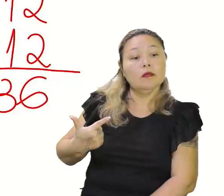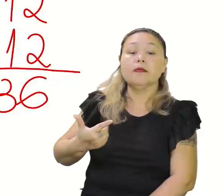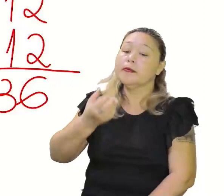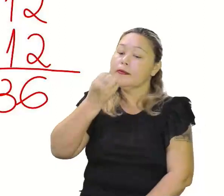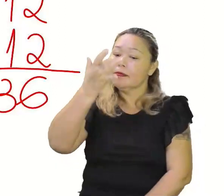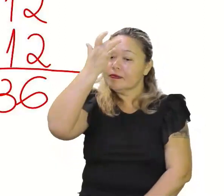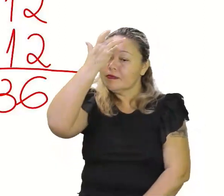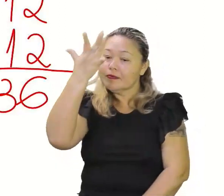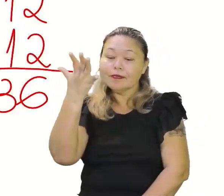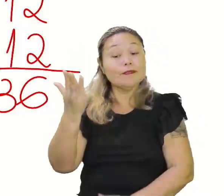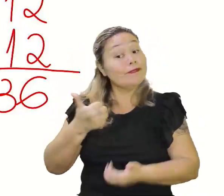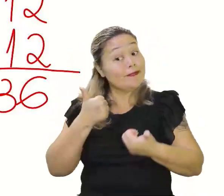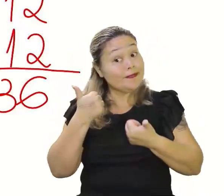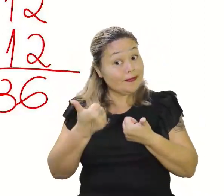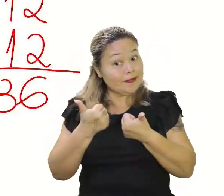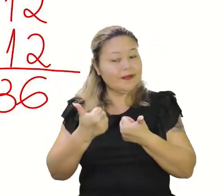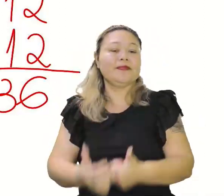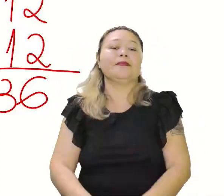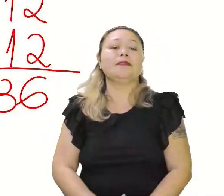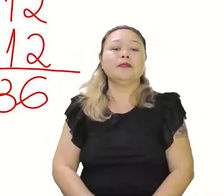fácil. Beleza.